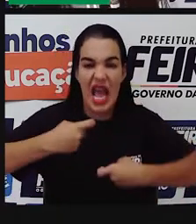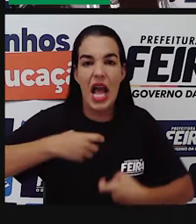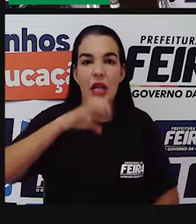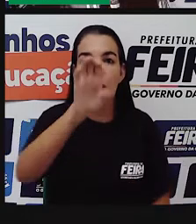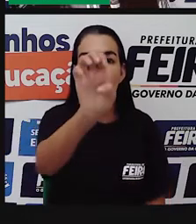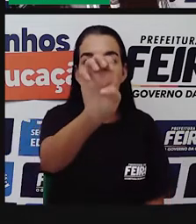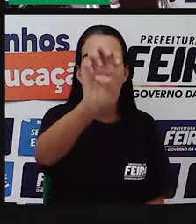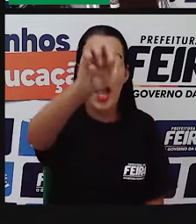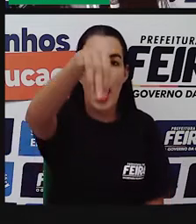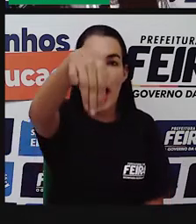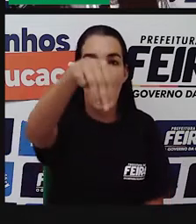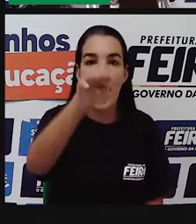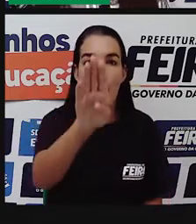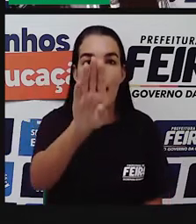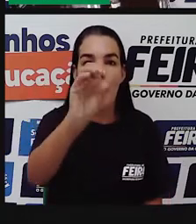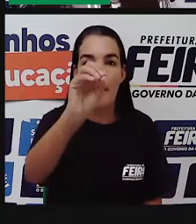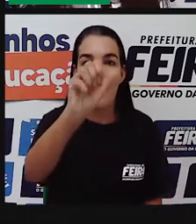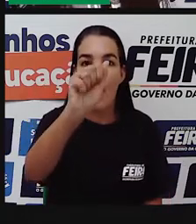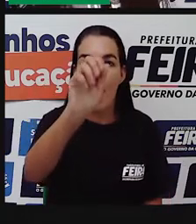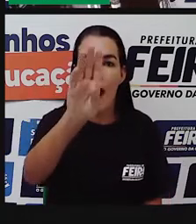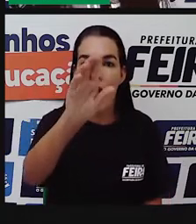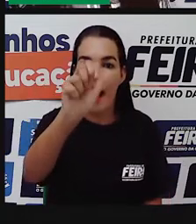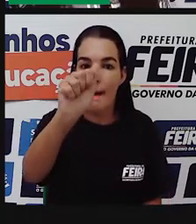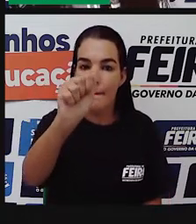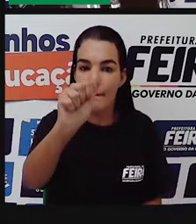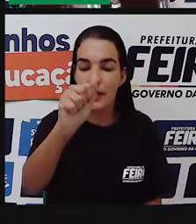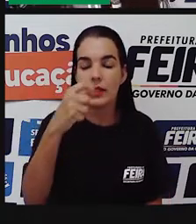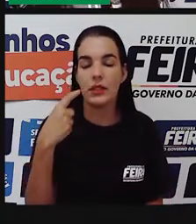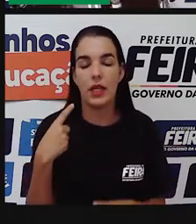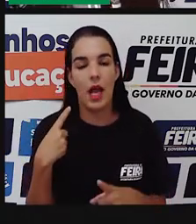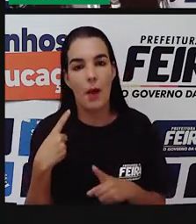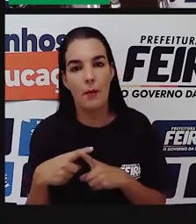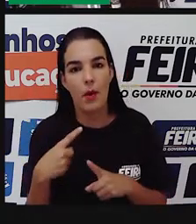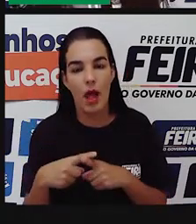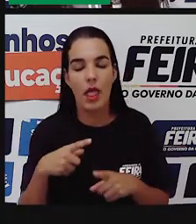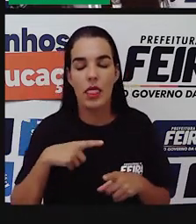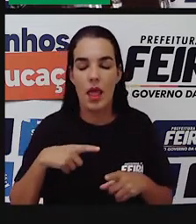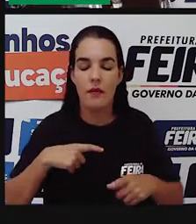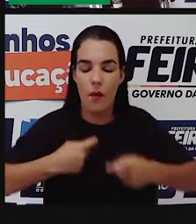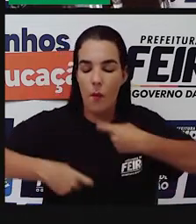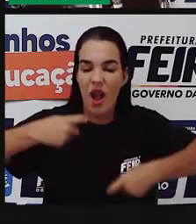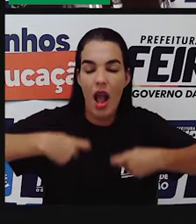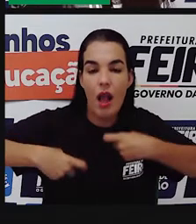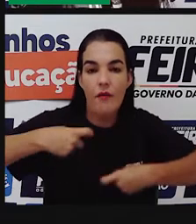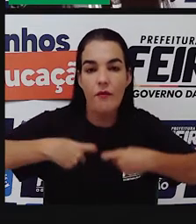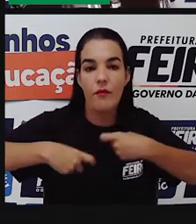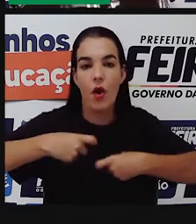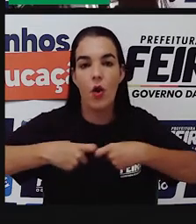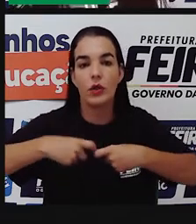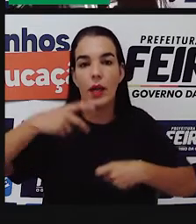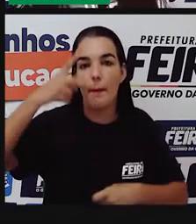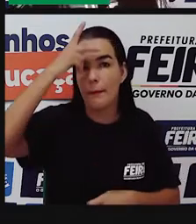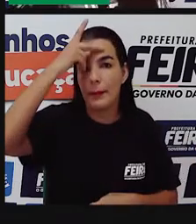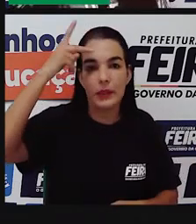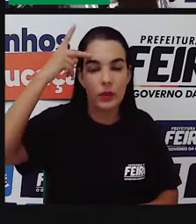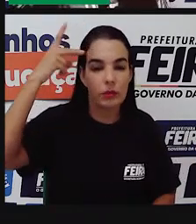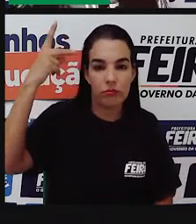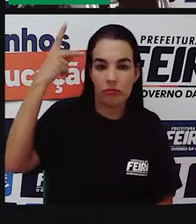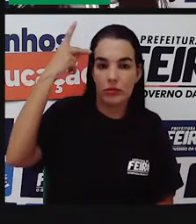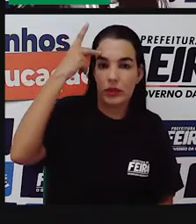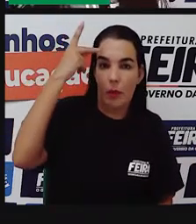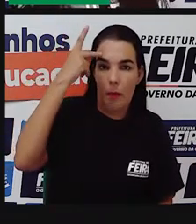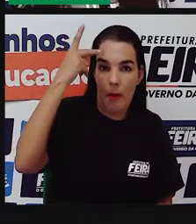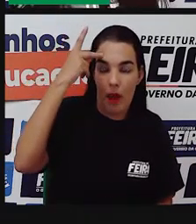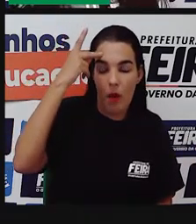um movimento aí, uma revolta causada aí entre paulistas e